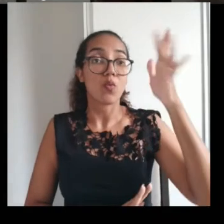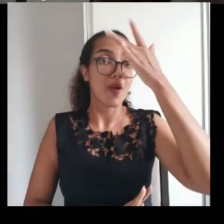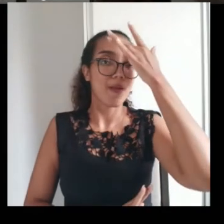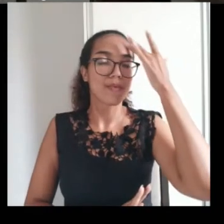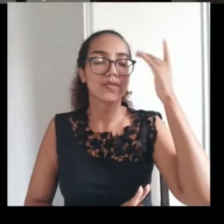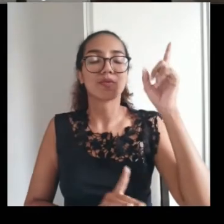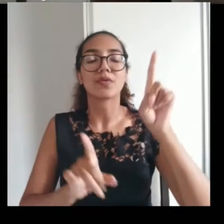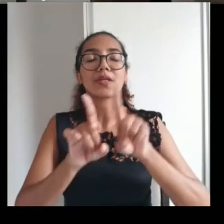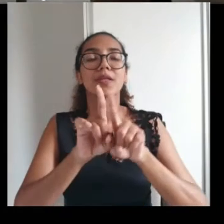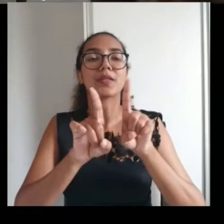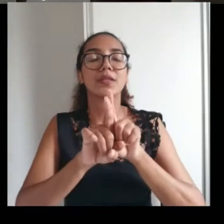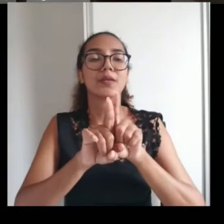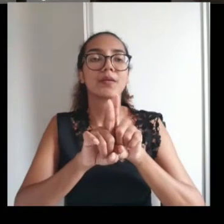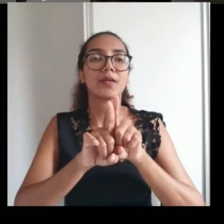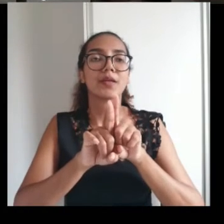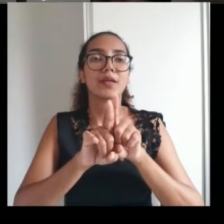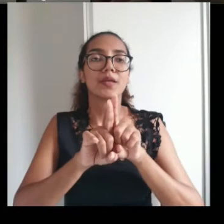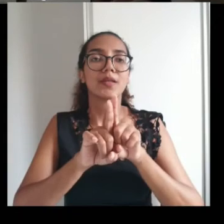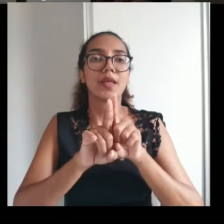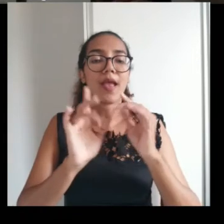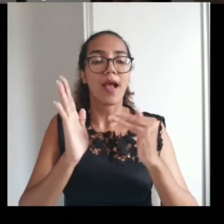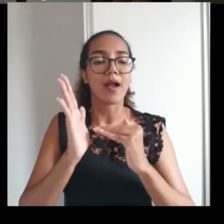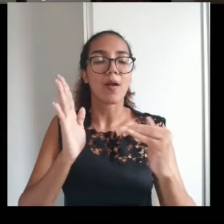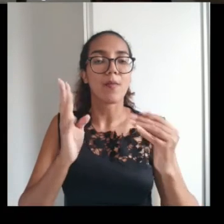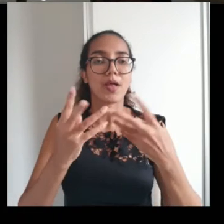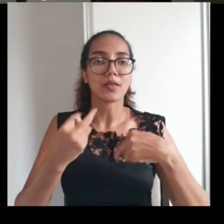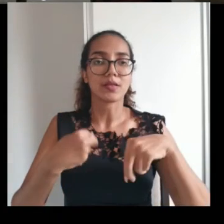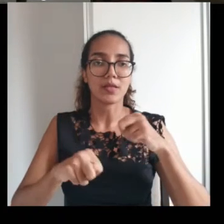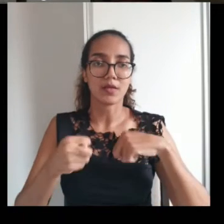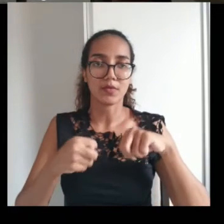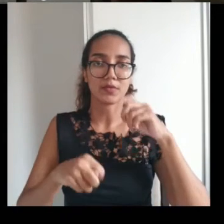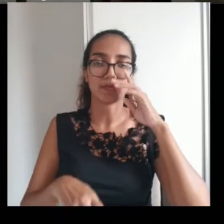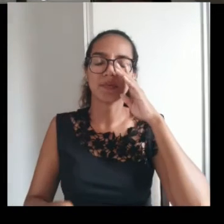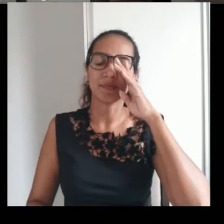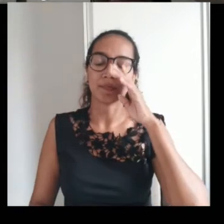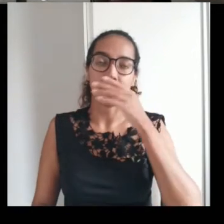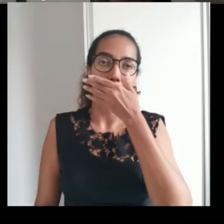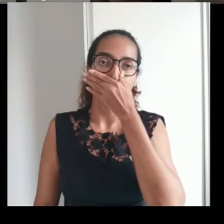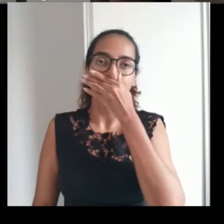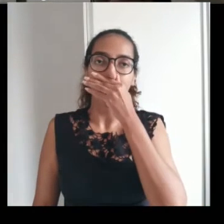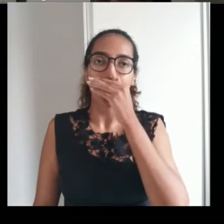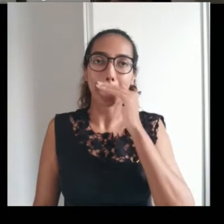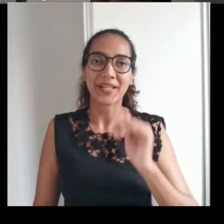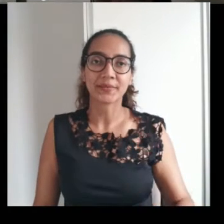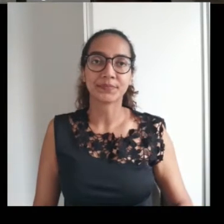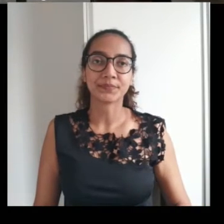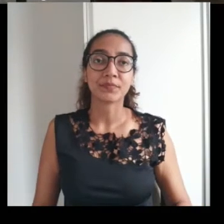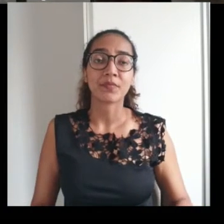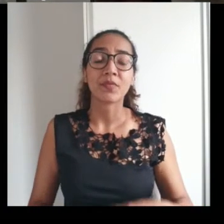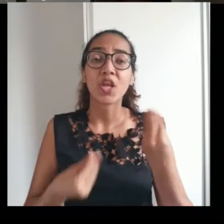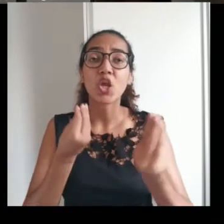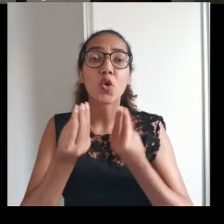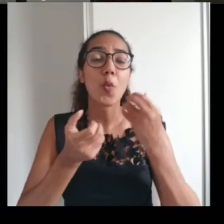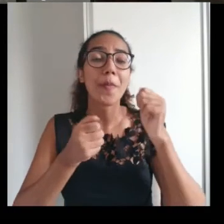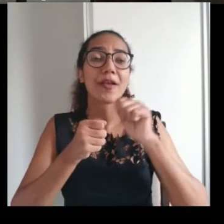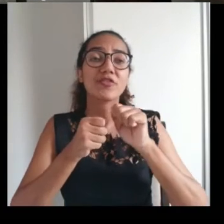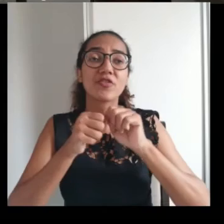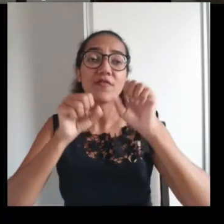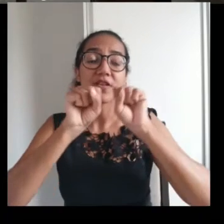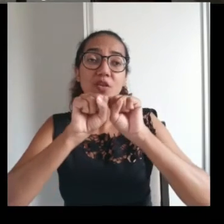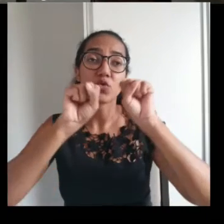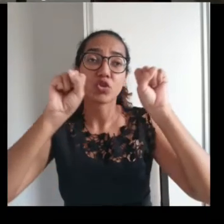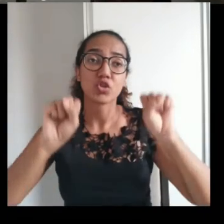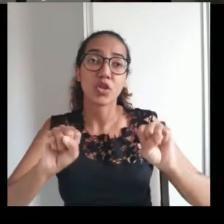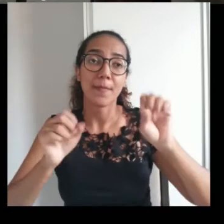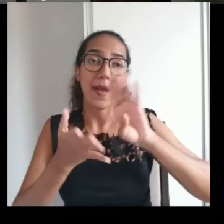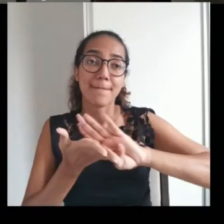disso, eu acabei de falar para vocês, né? E como é que a gente faria esse sistema bancário em camadas,